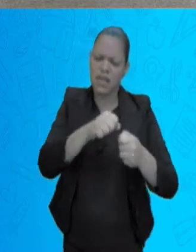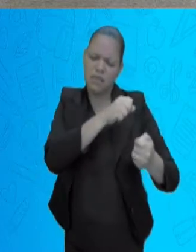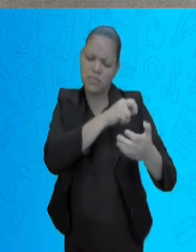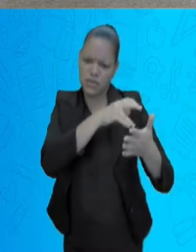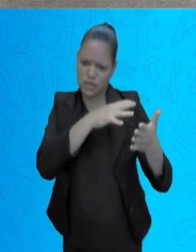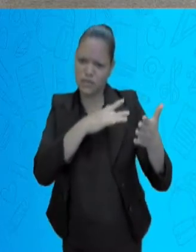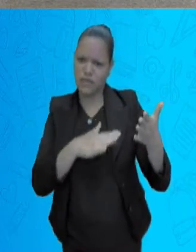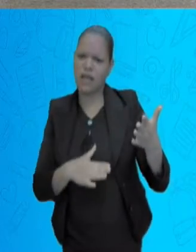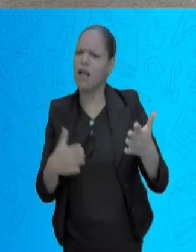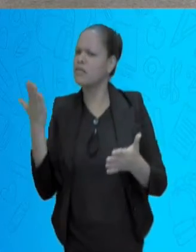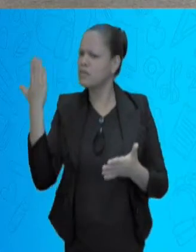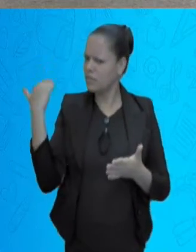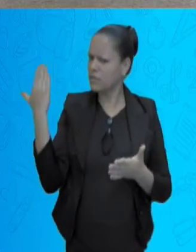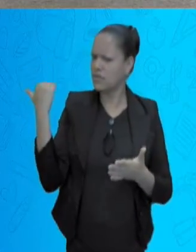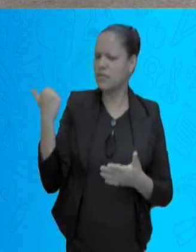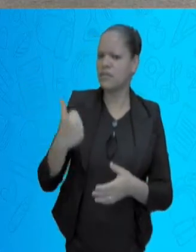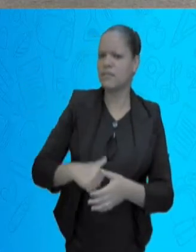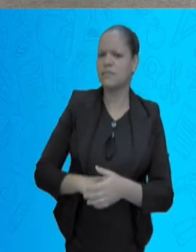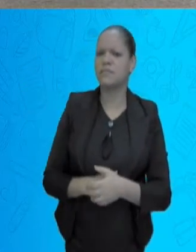resposta.